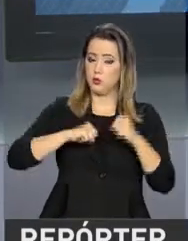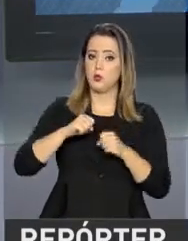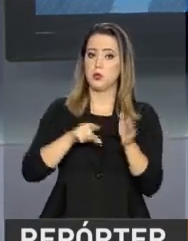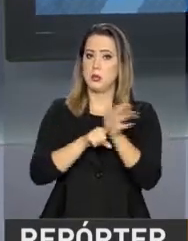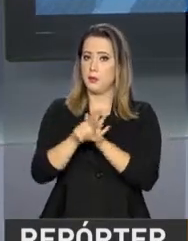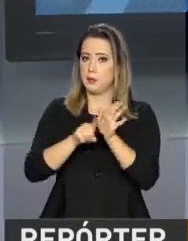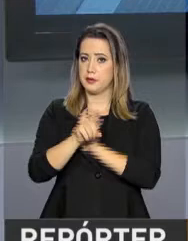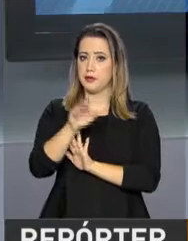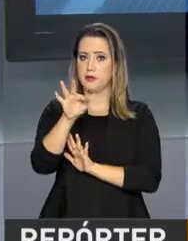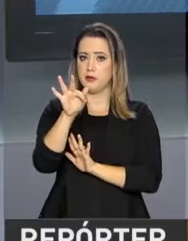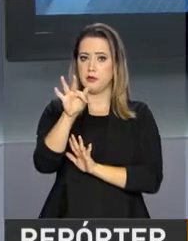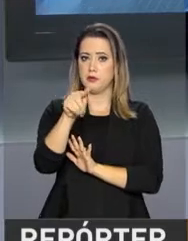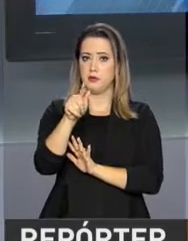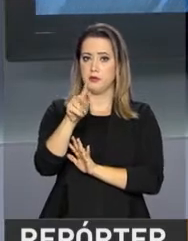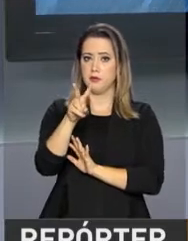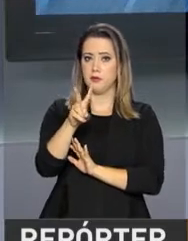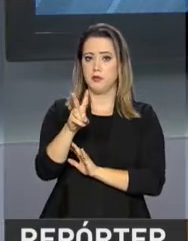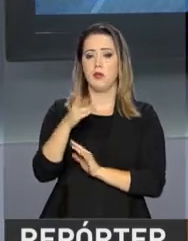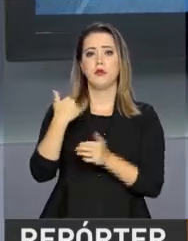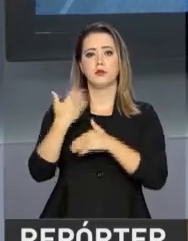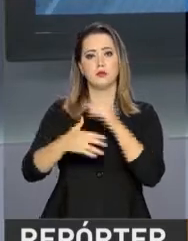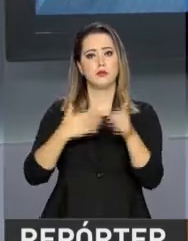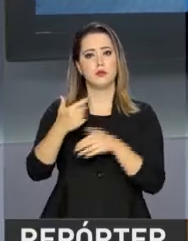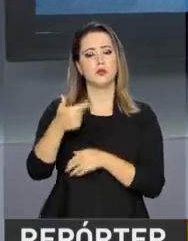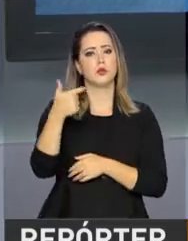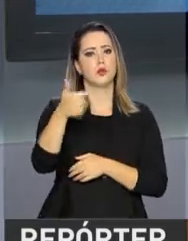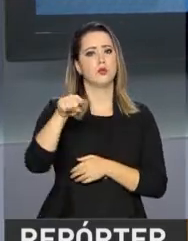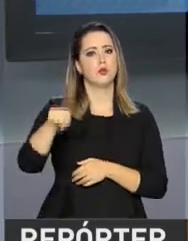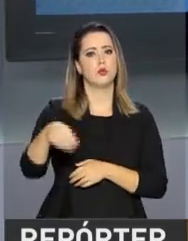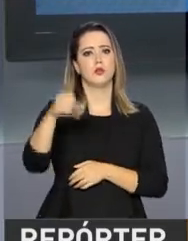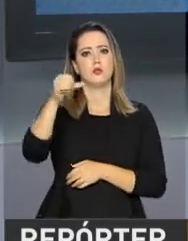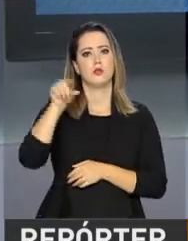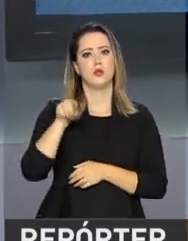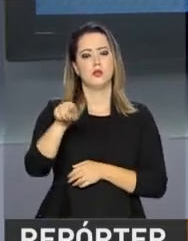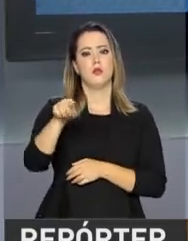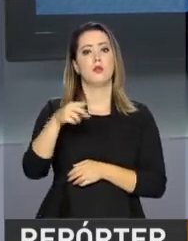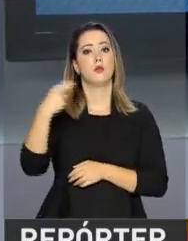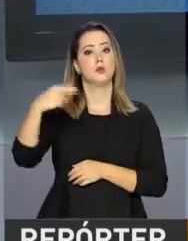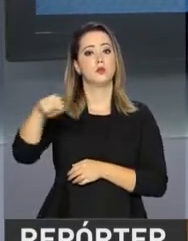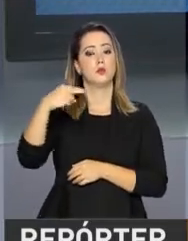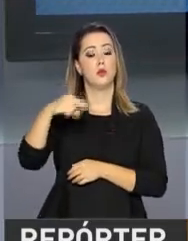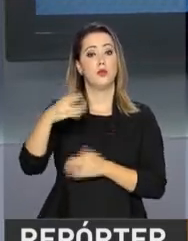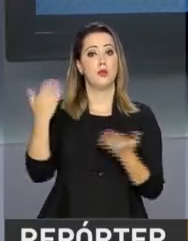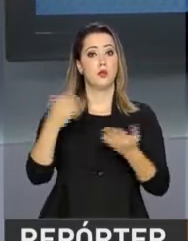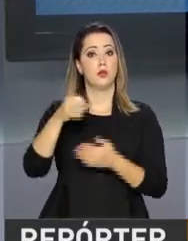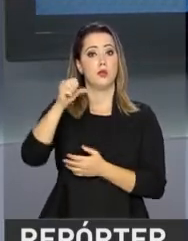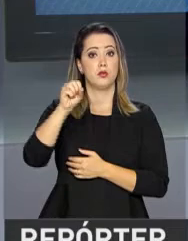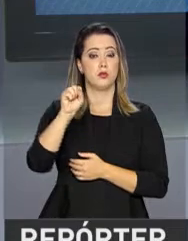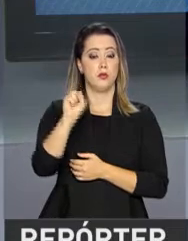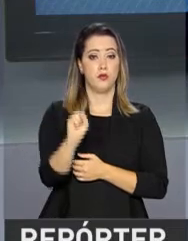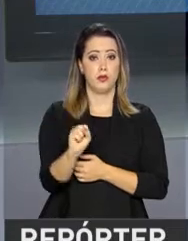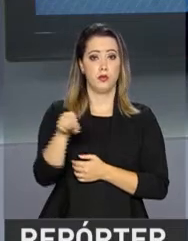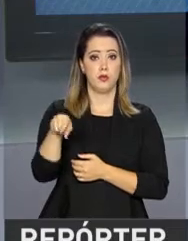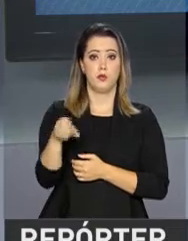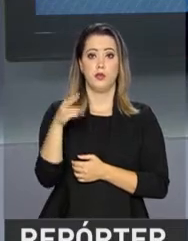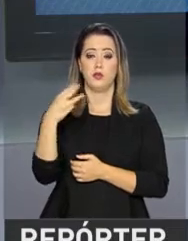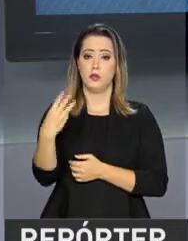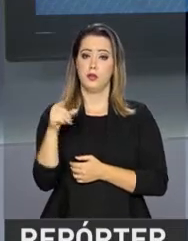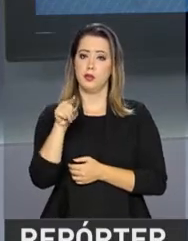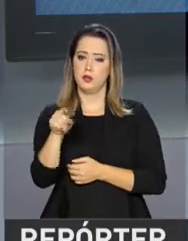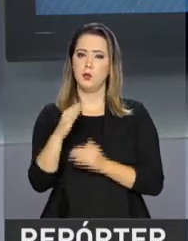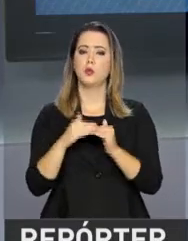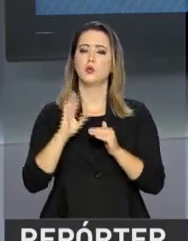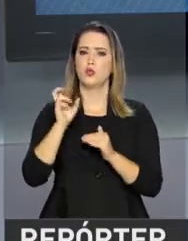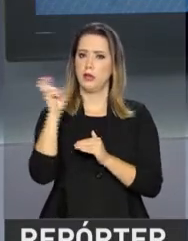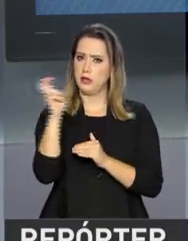avançou 2,9 pontos em novembro para 98,3 pontos foi a quinta alta seguida ea maior desde